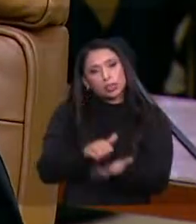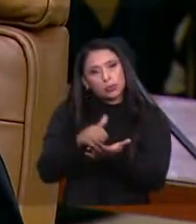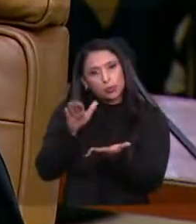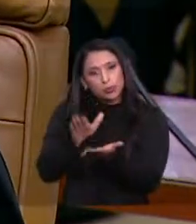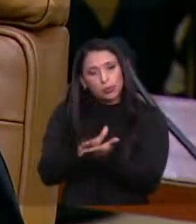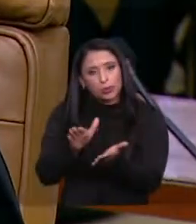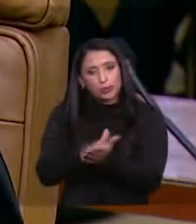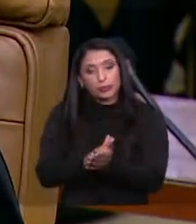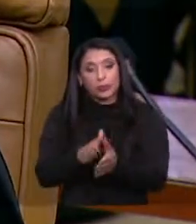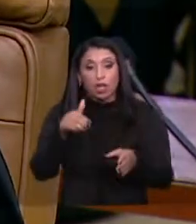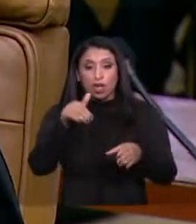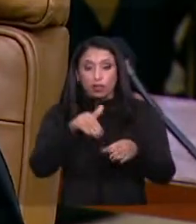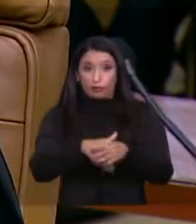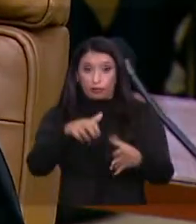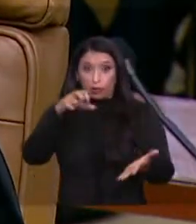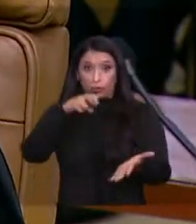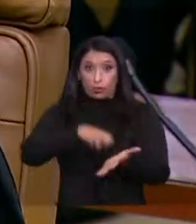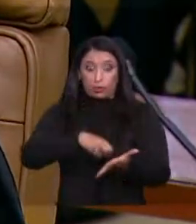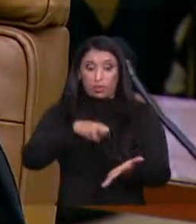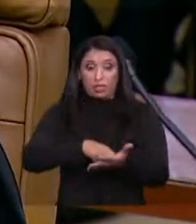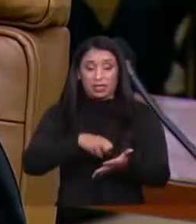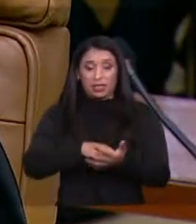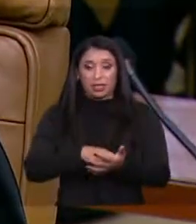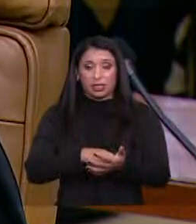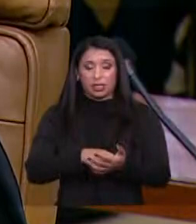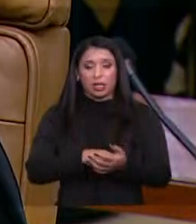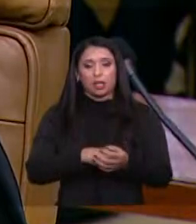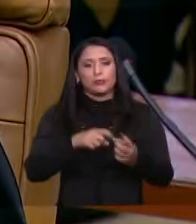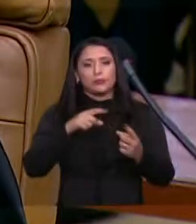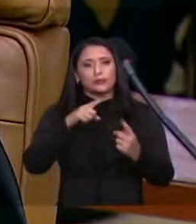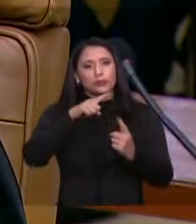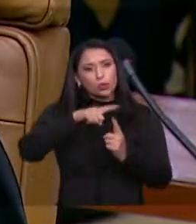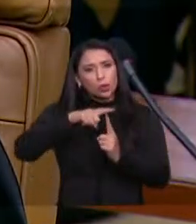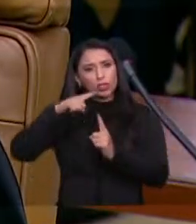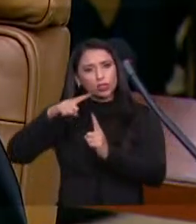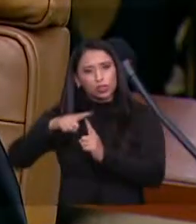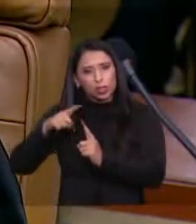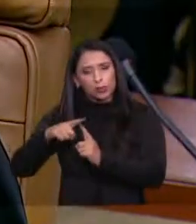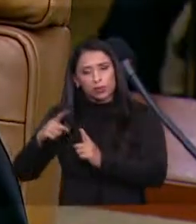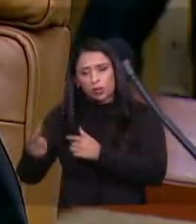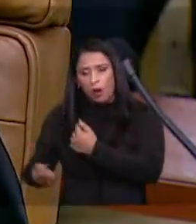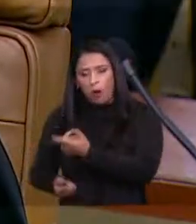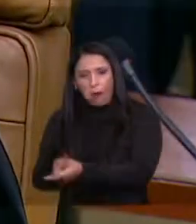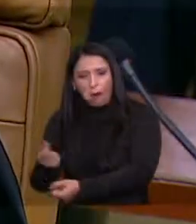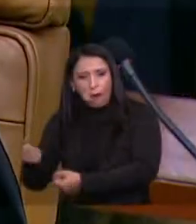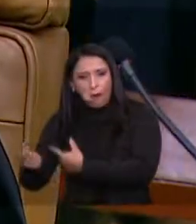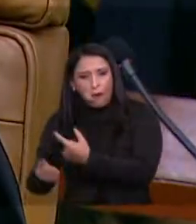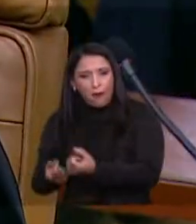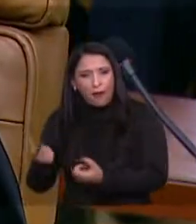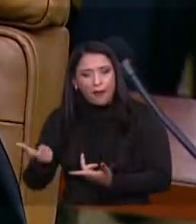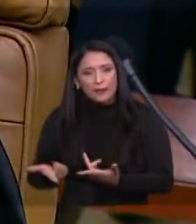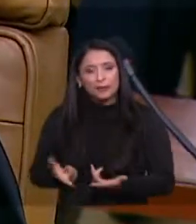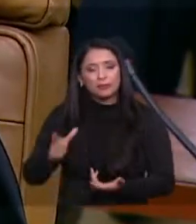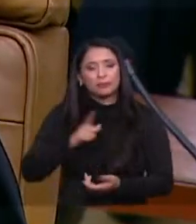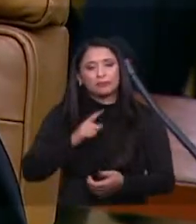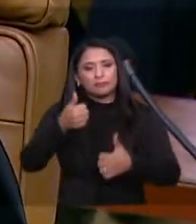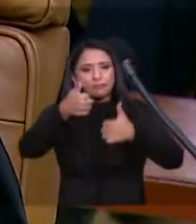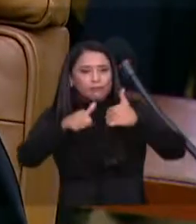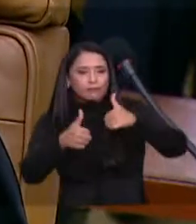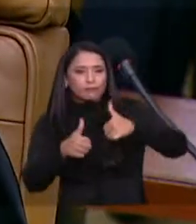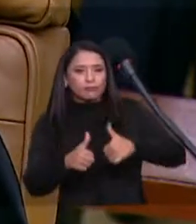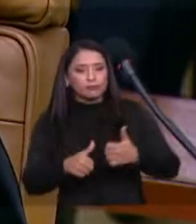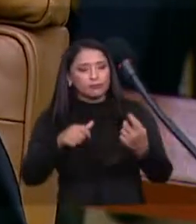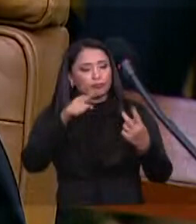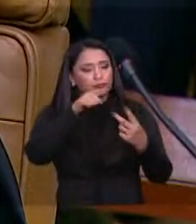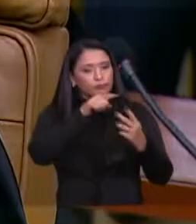conhecido nesse voto condenatório dois modos distintos de lavagem de capitais os atos verificados